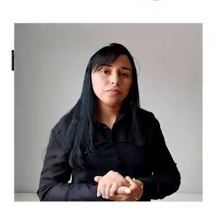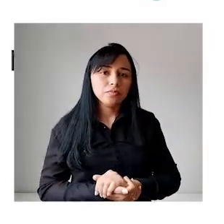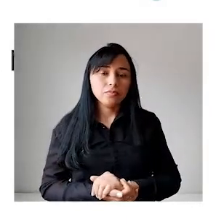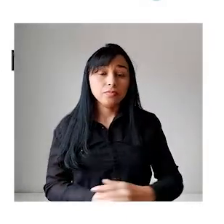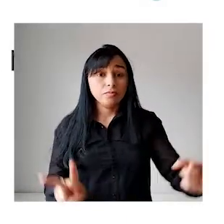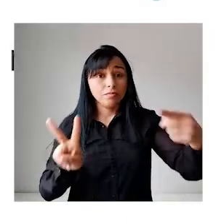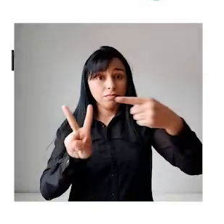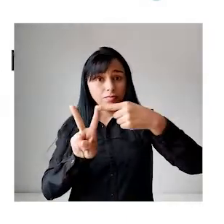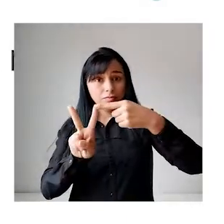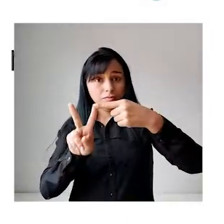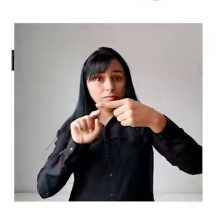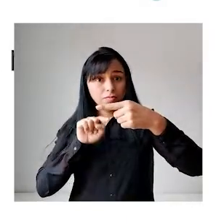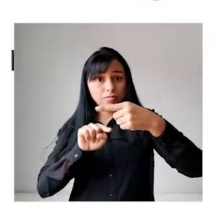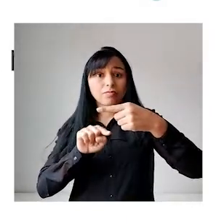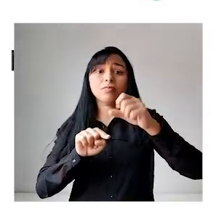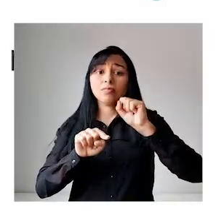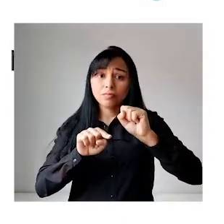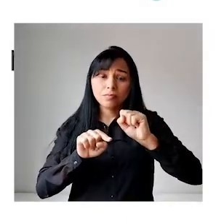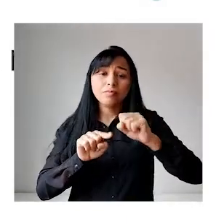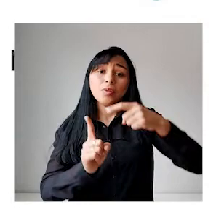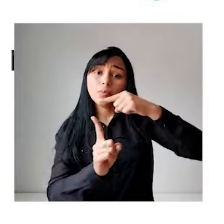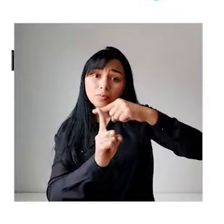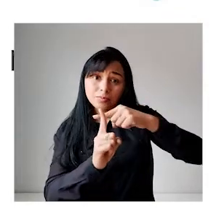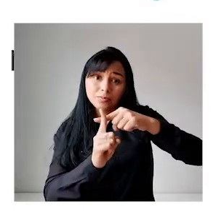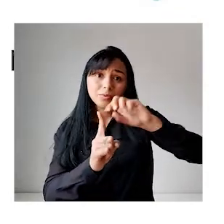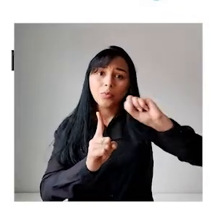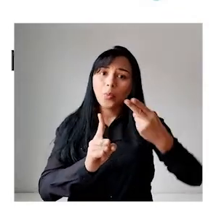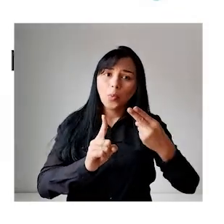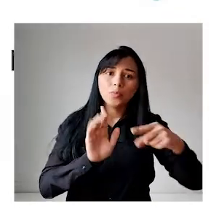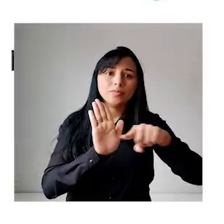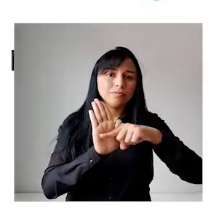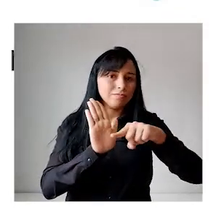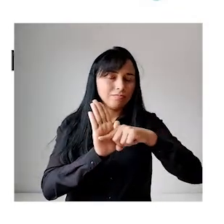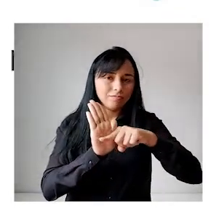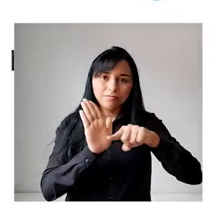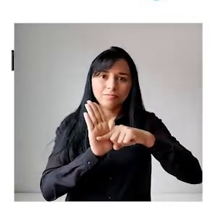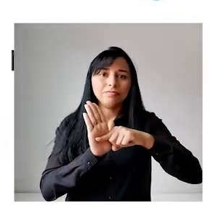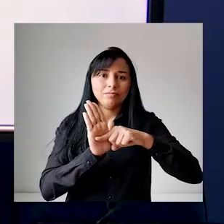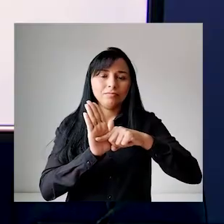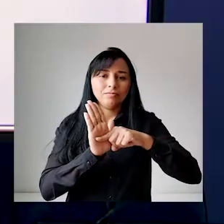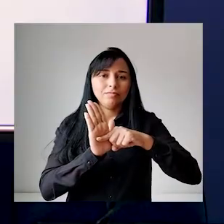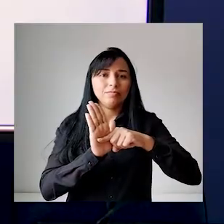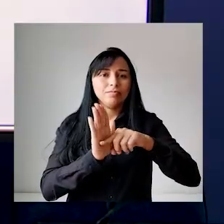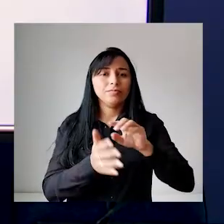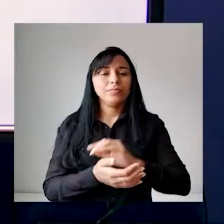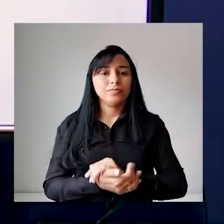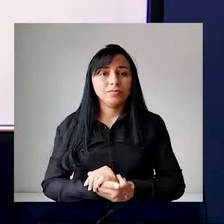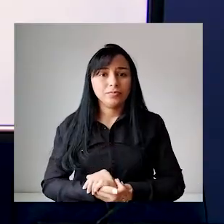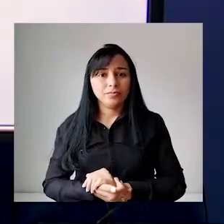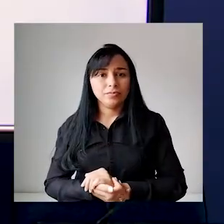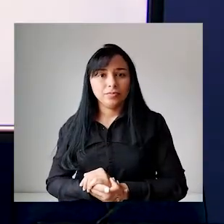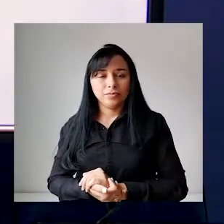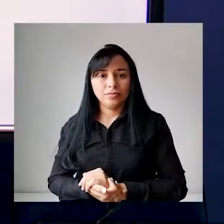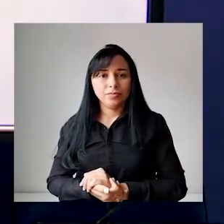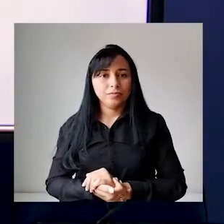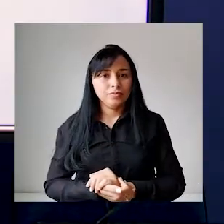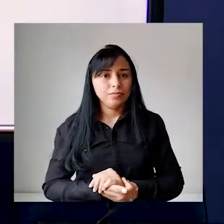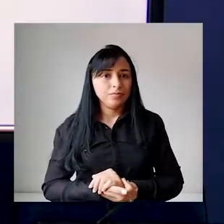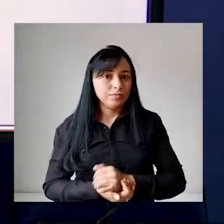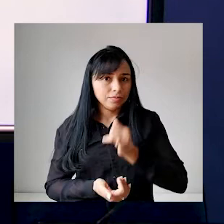radicando, a parte de dentro, pode ser positivo ou negativo. Veja alguns exemplos.